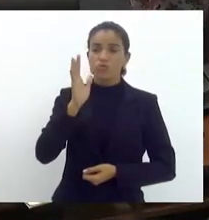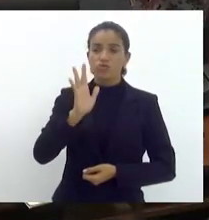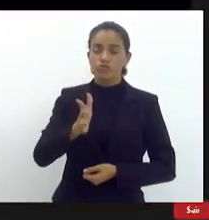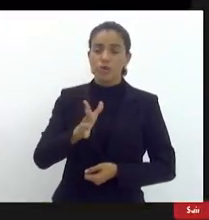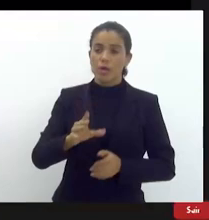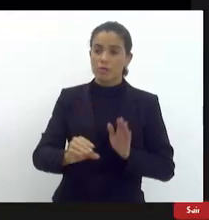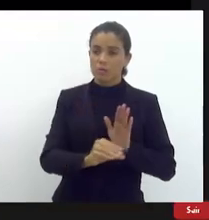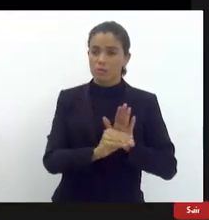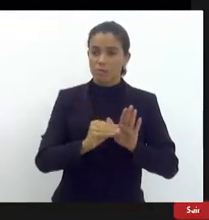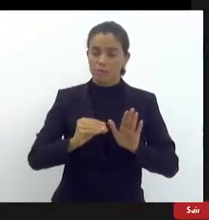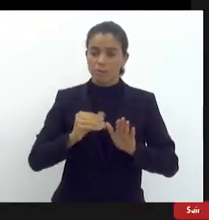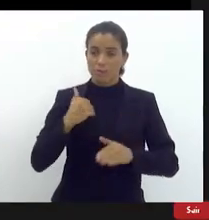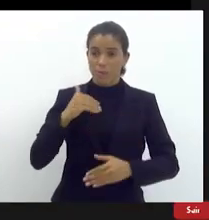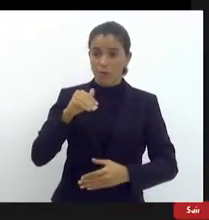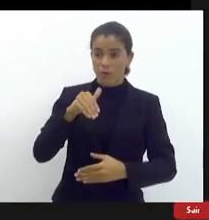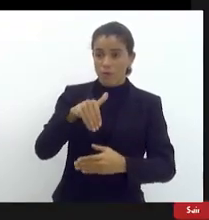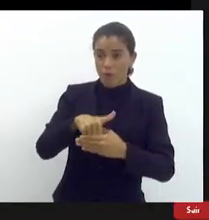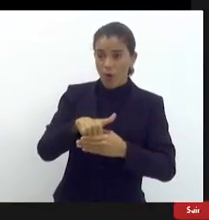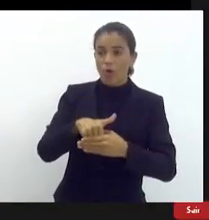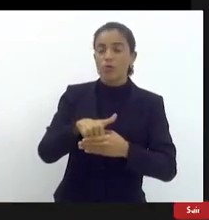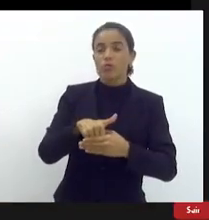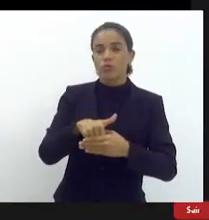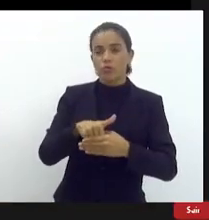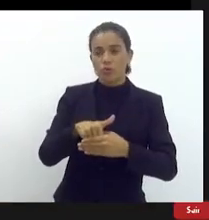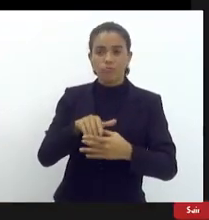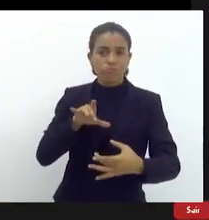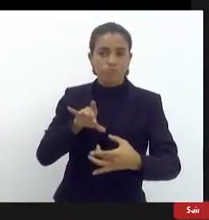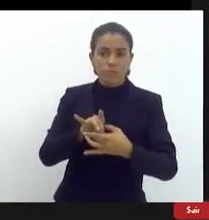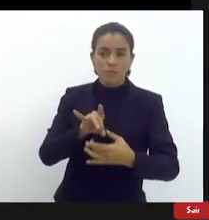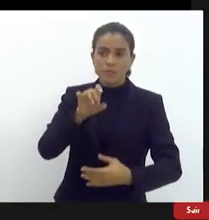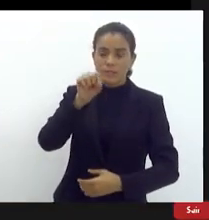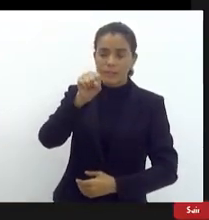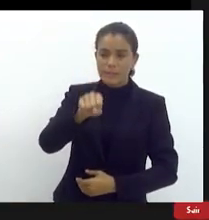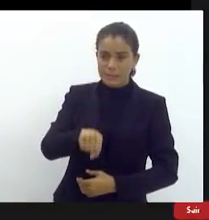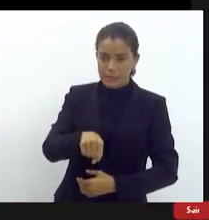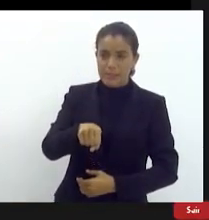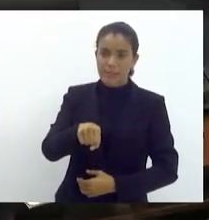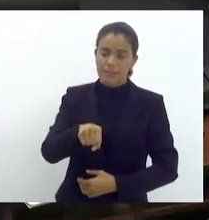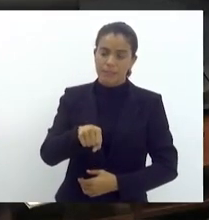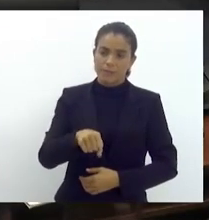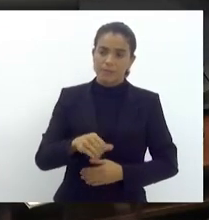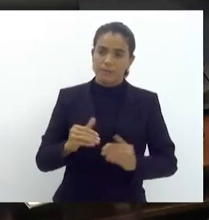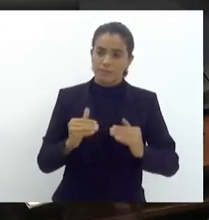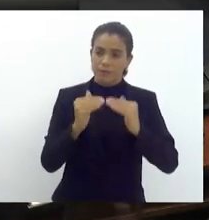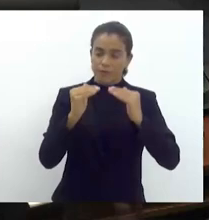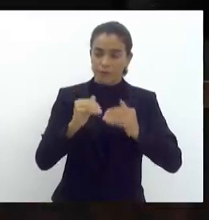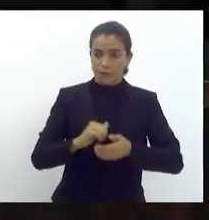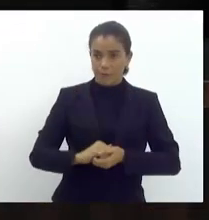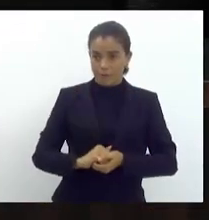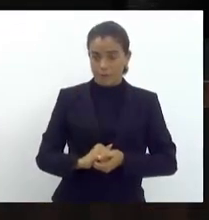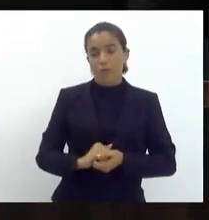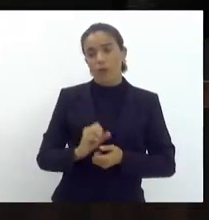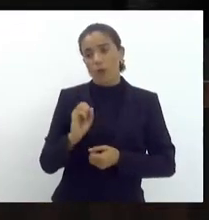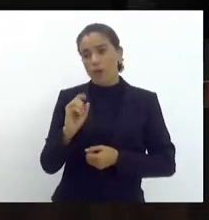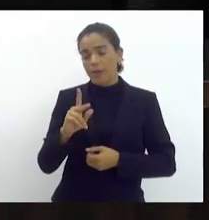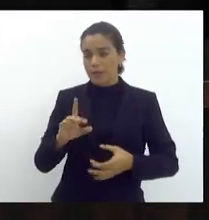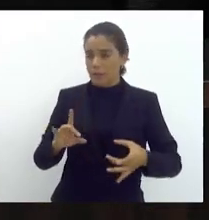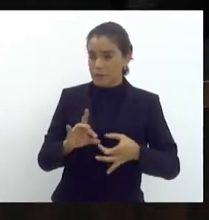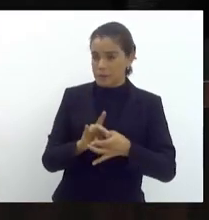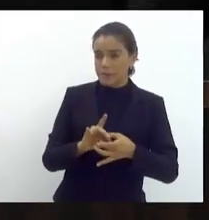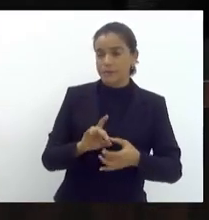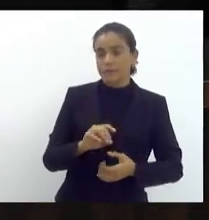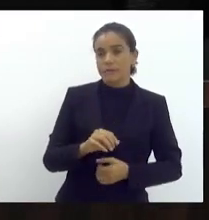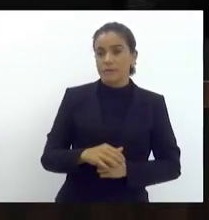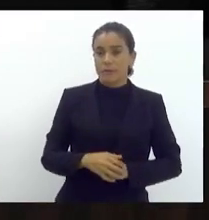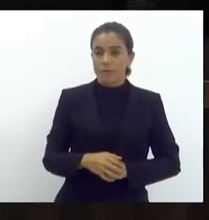na emendar meu voto sim favorável presente então tá consignado pela presidência deputada